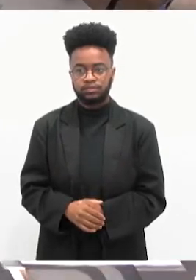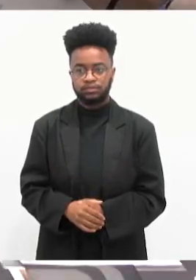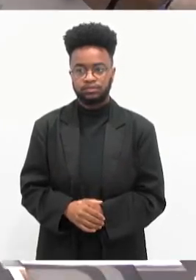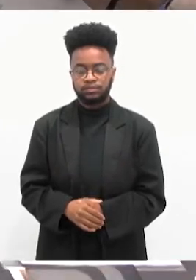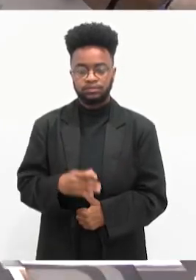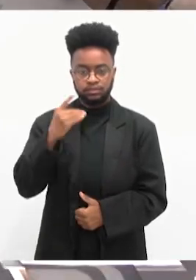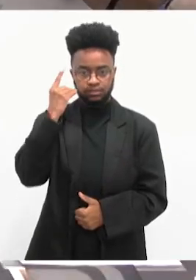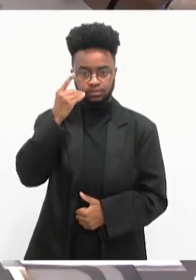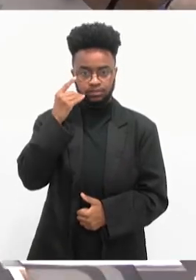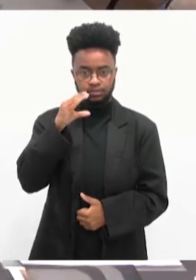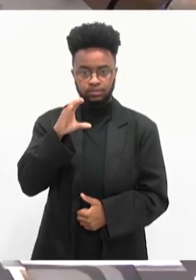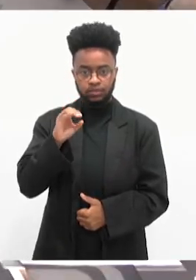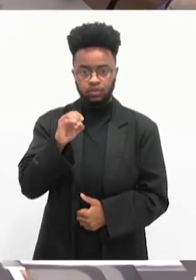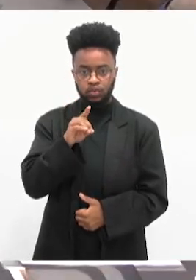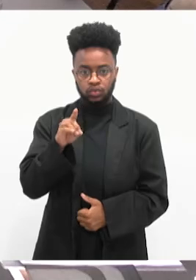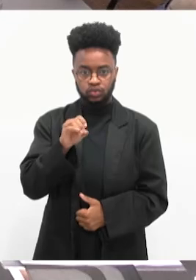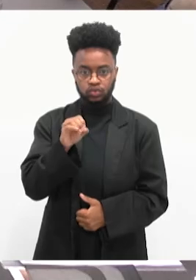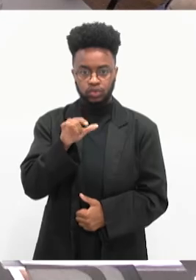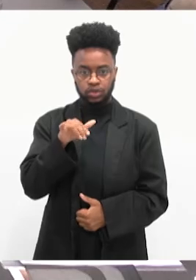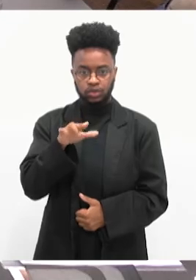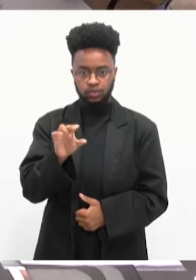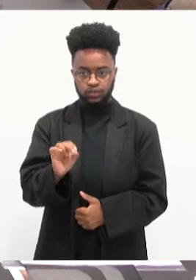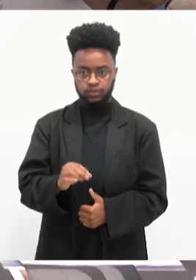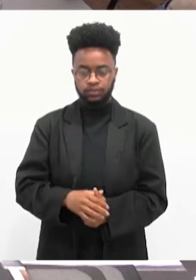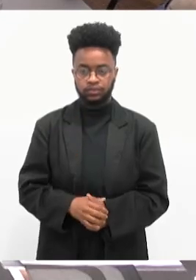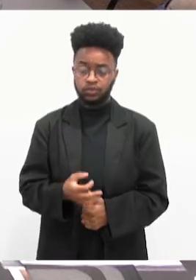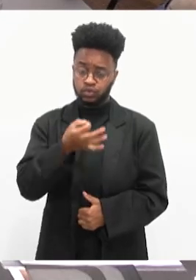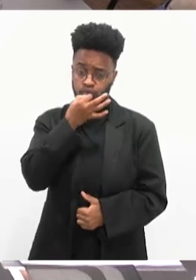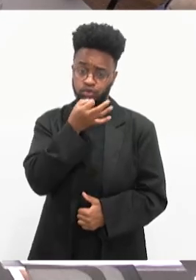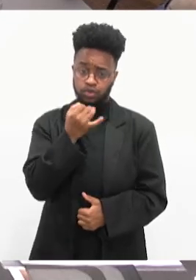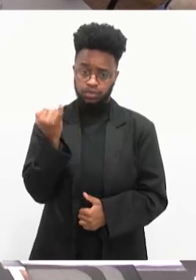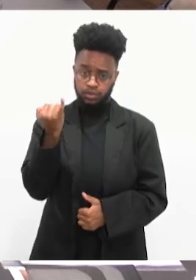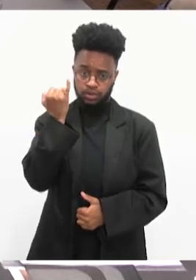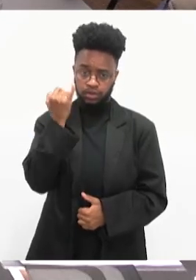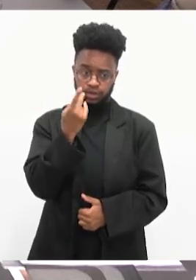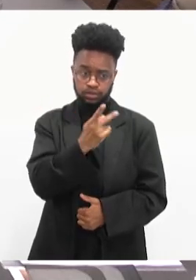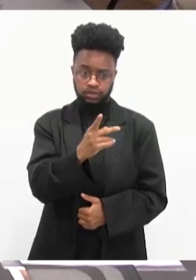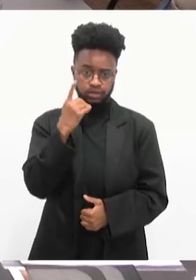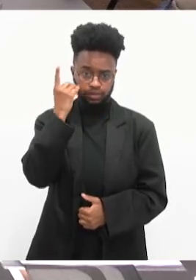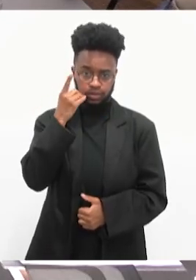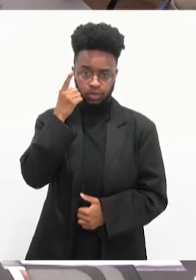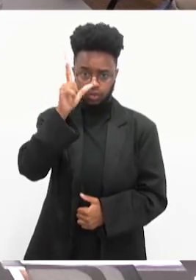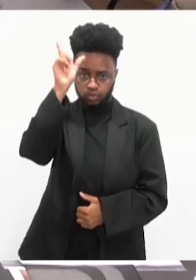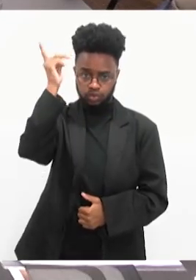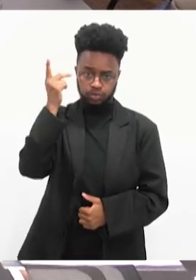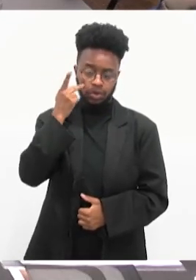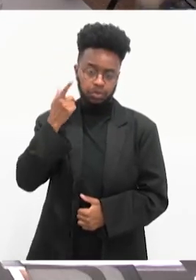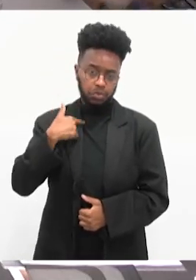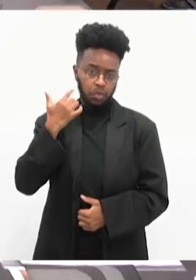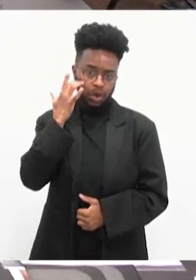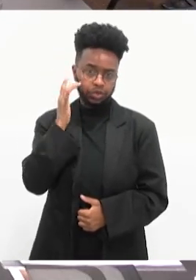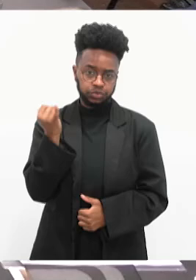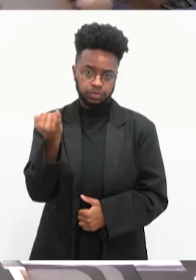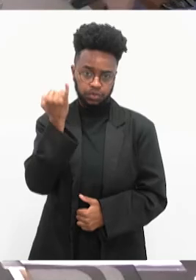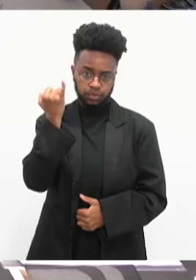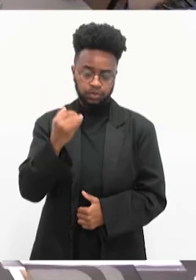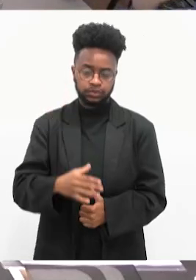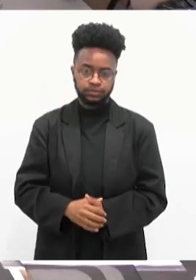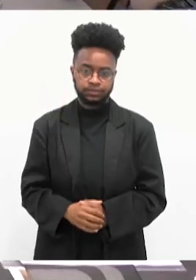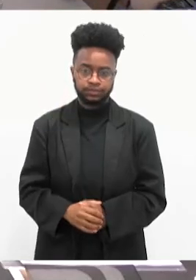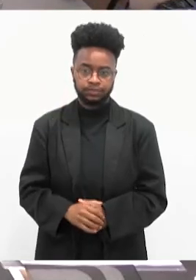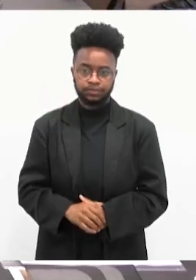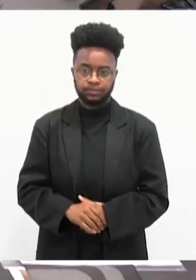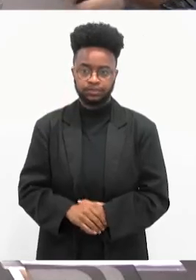Deputado Vinícius, Mas mas eu é uma mera, eu uma concordo. mera eu apoio a sugestão. sugestão do deputado Luiz Paulo. Acho prudente essa baixa